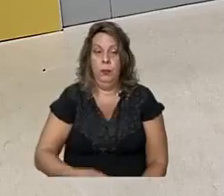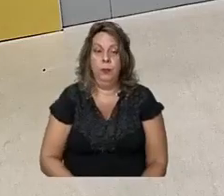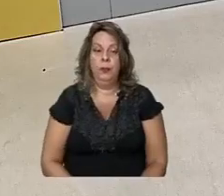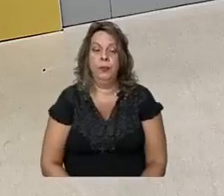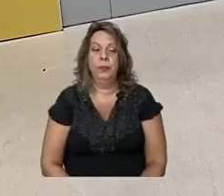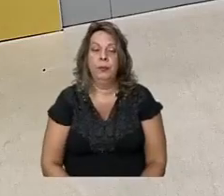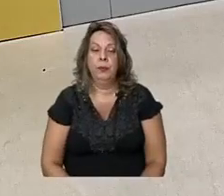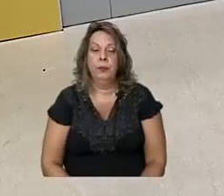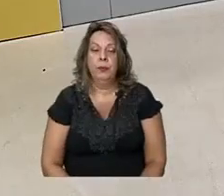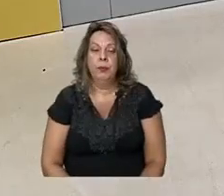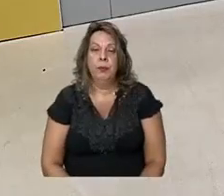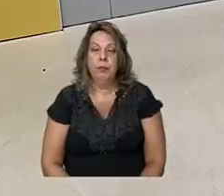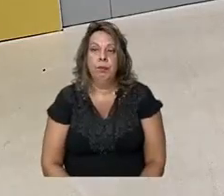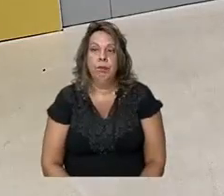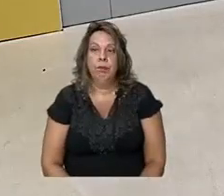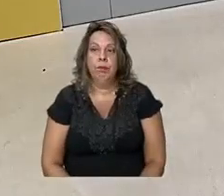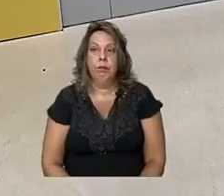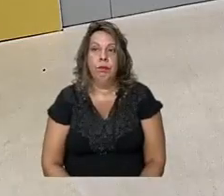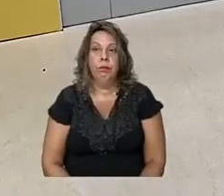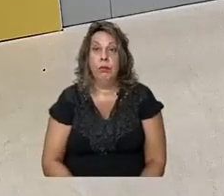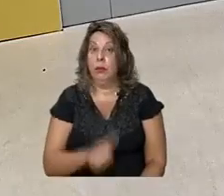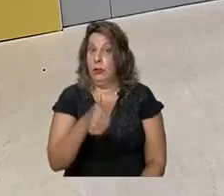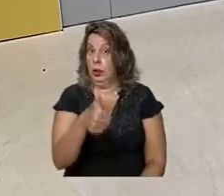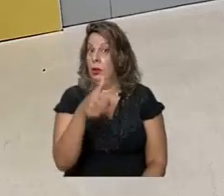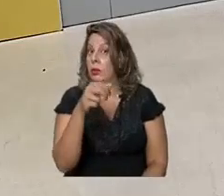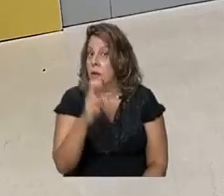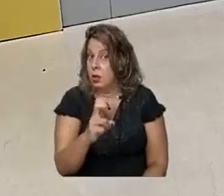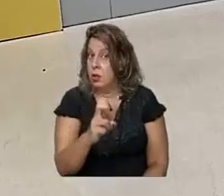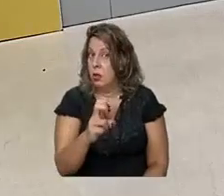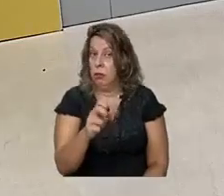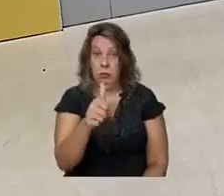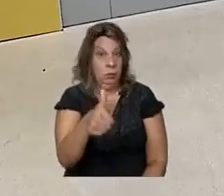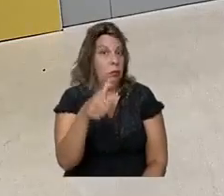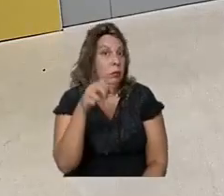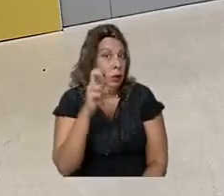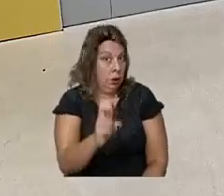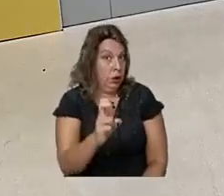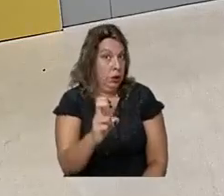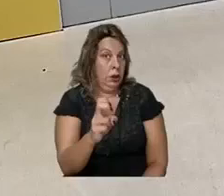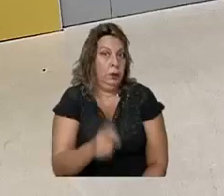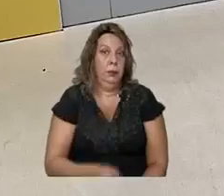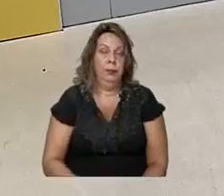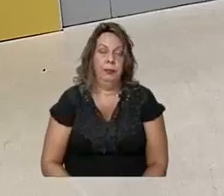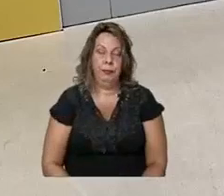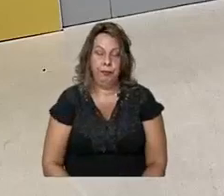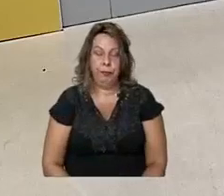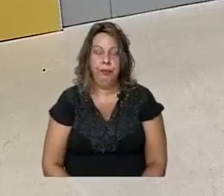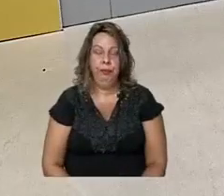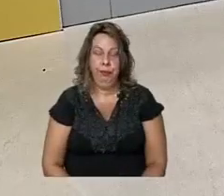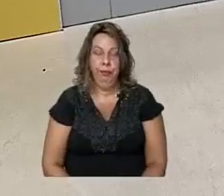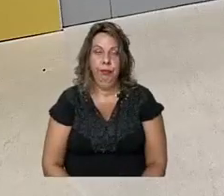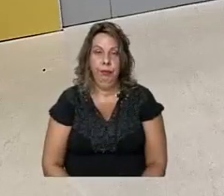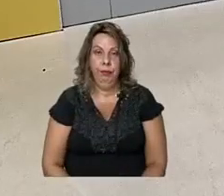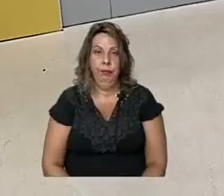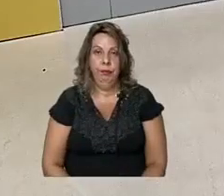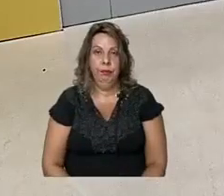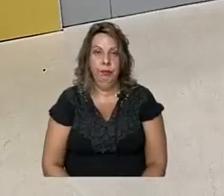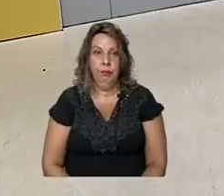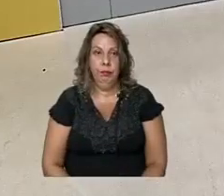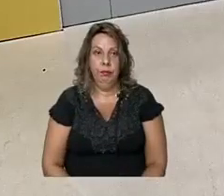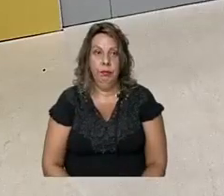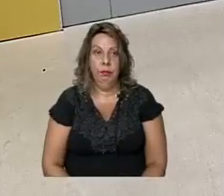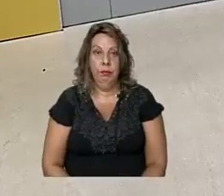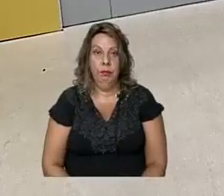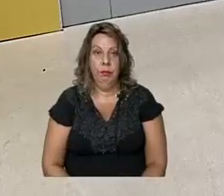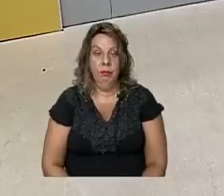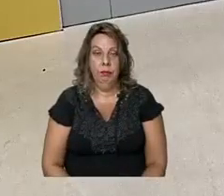34 subiu, saiu, sobe agora a bolinha de número 15, 15. Tá acompanhando, tá marcando, tamo